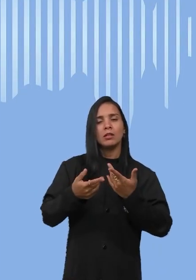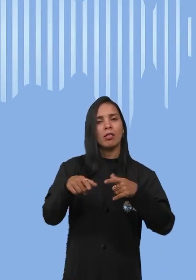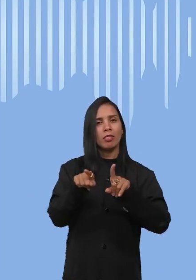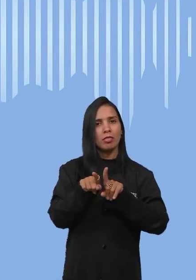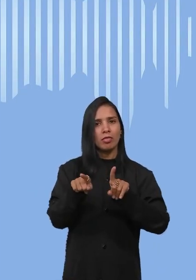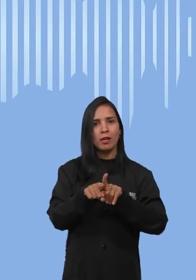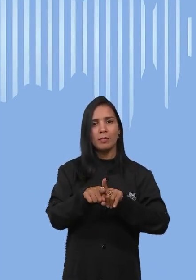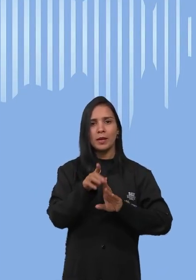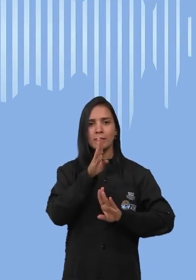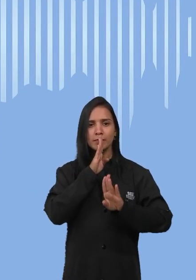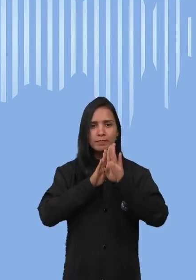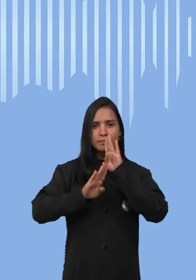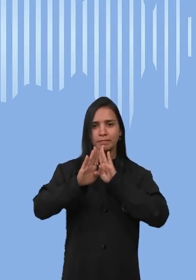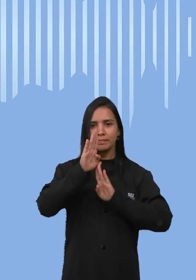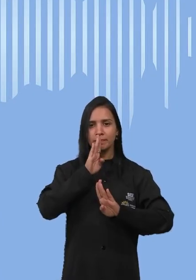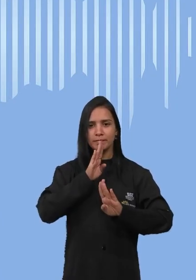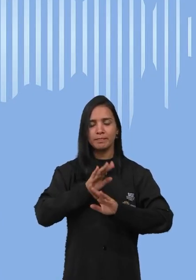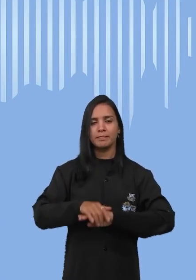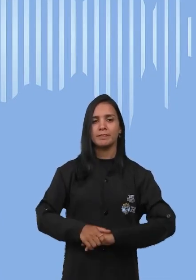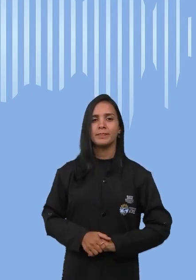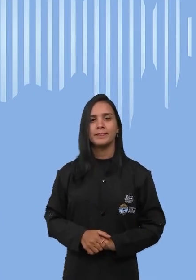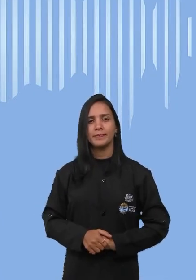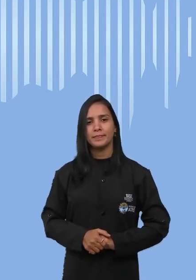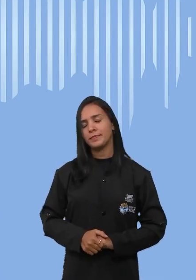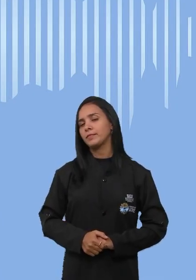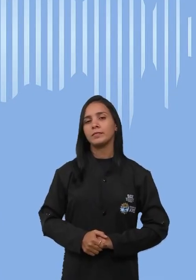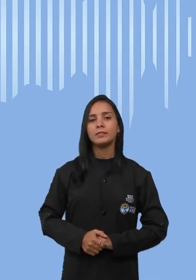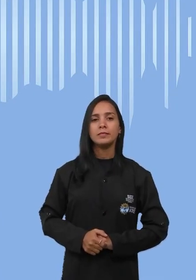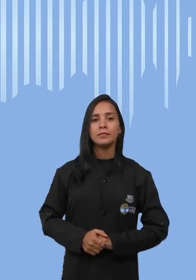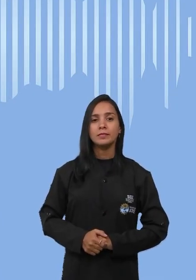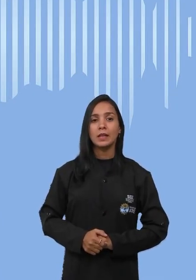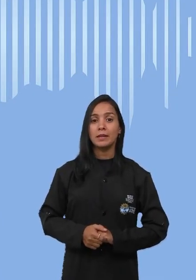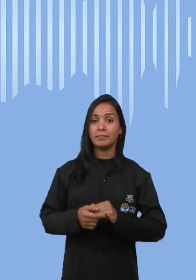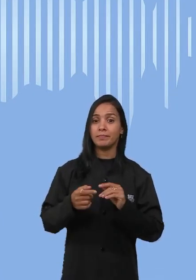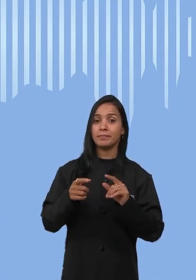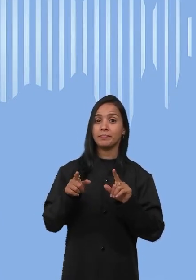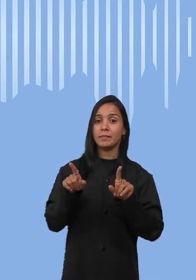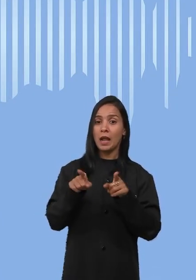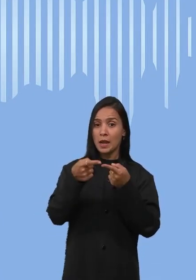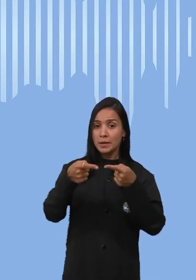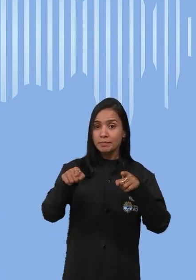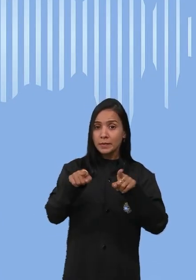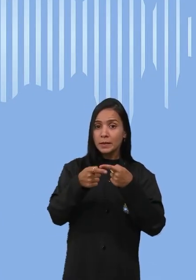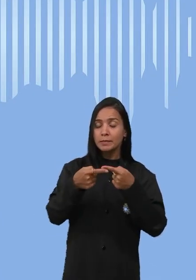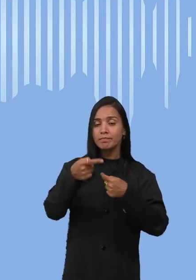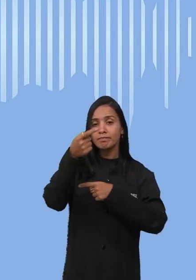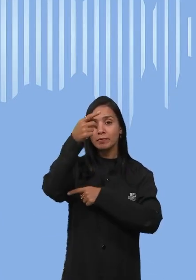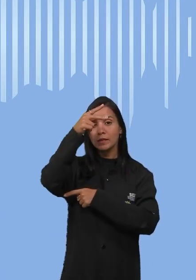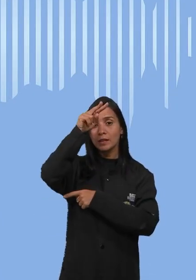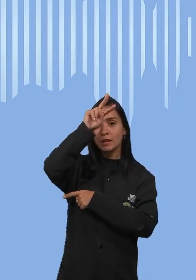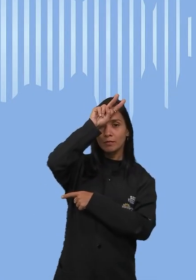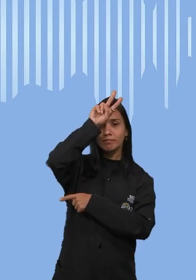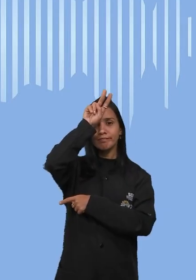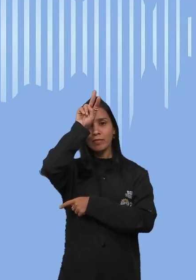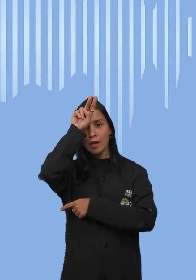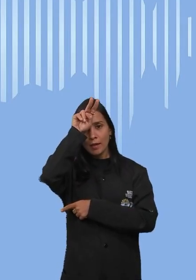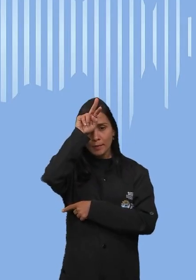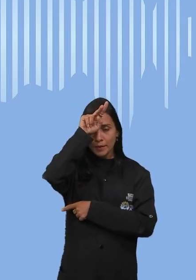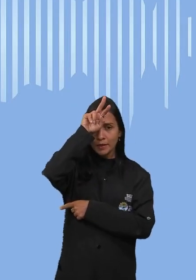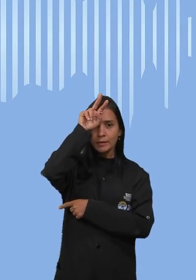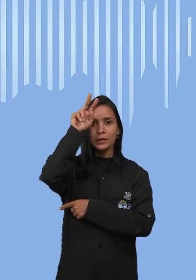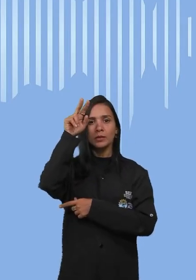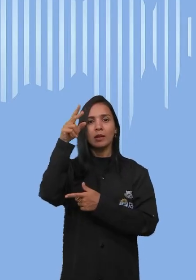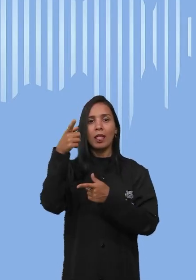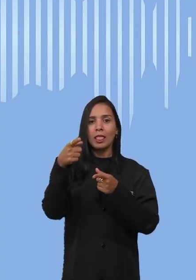questão, de número 3, a música O Bêbado e a Equilibrista, de João Bosco e Aldir Blanc,